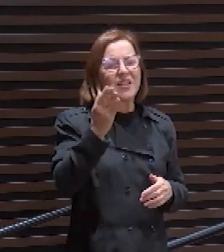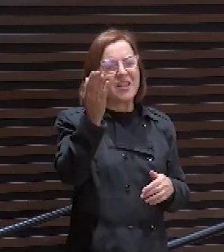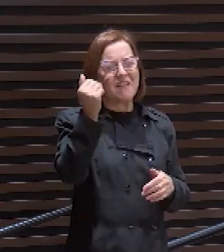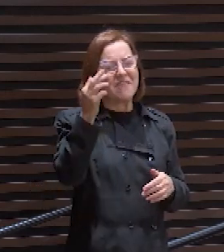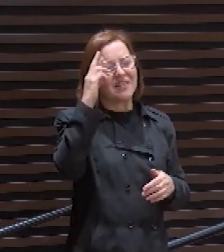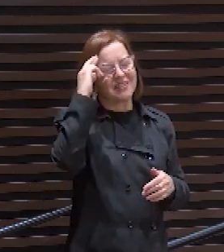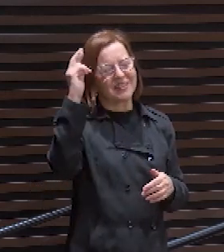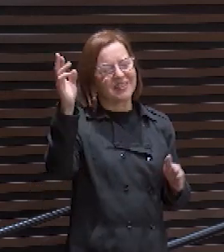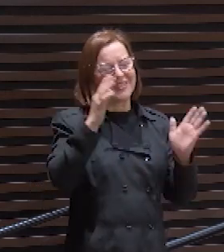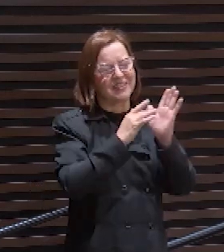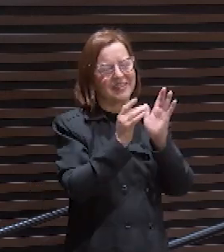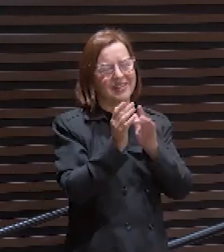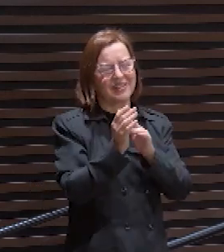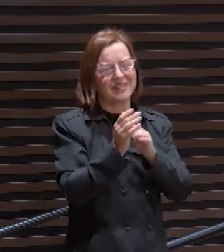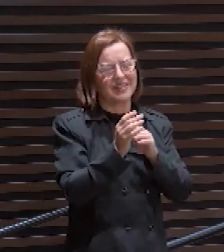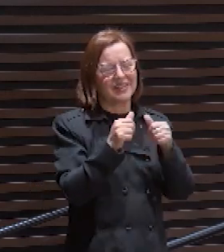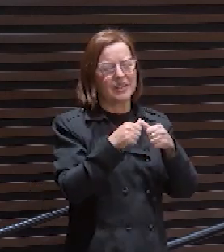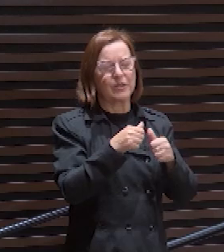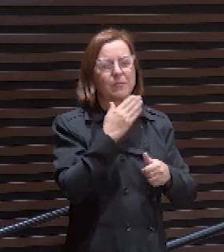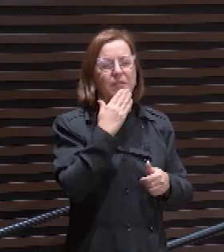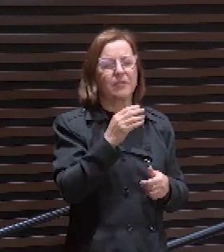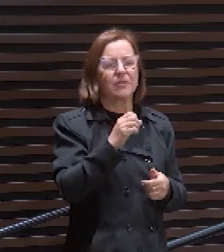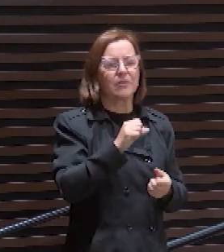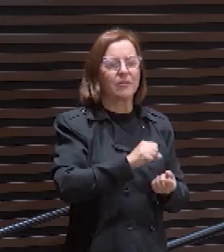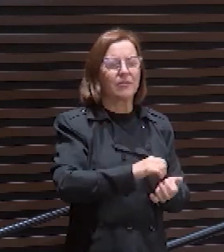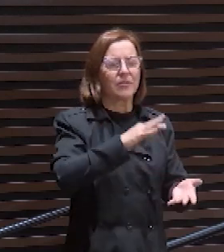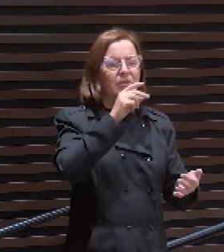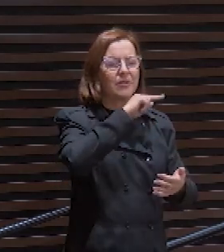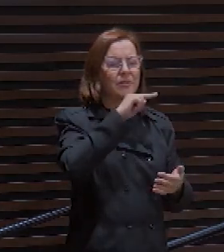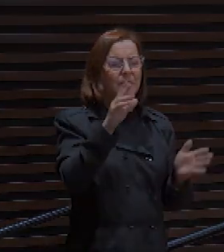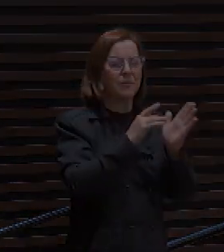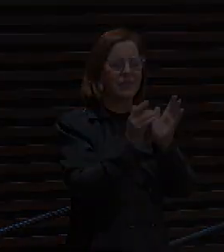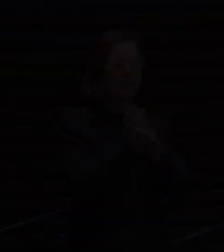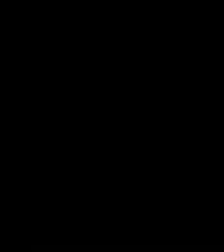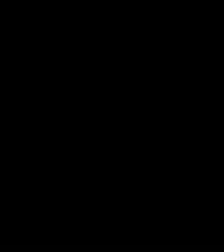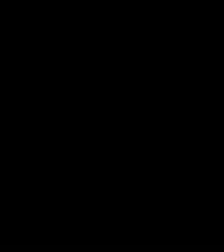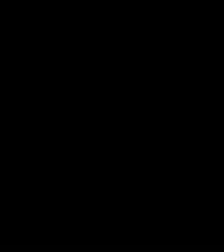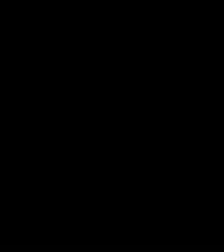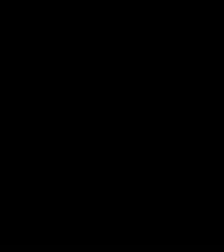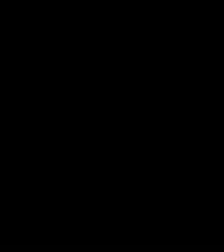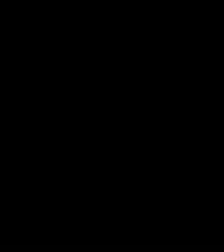ora vem, Senhor Jesus. É o que nós pedimos no doce nome de Jesus Cristo. Amém.